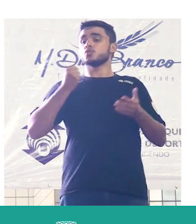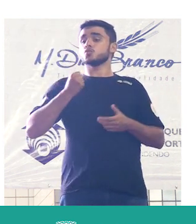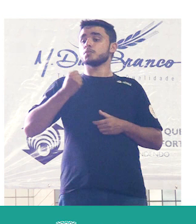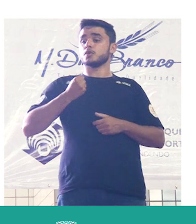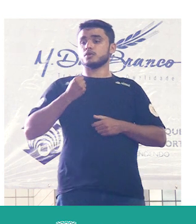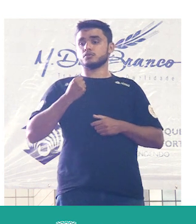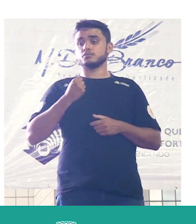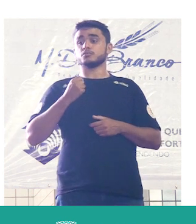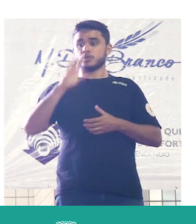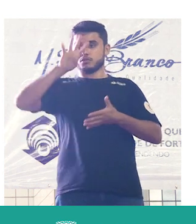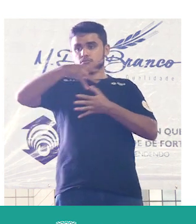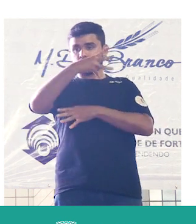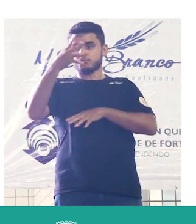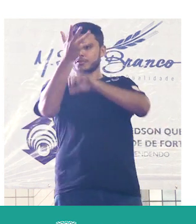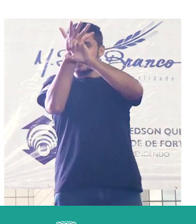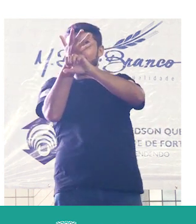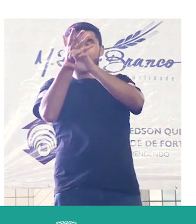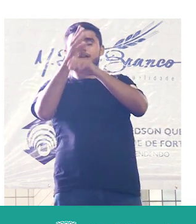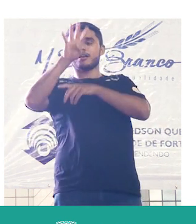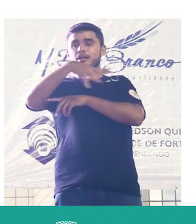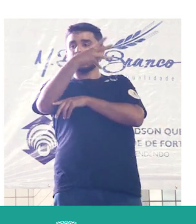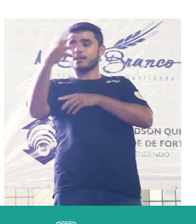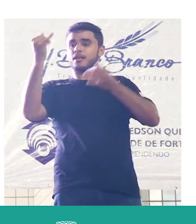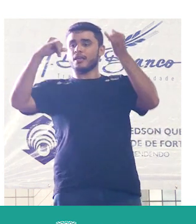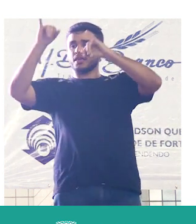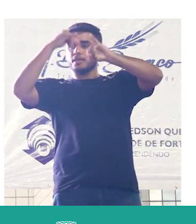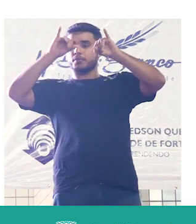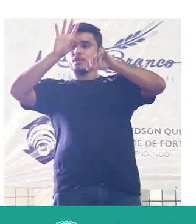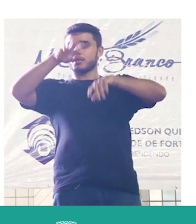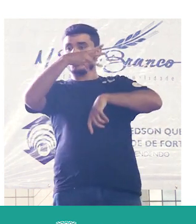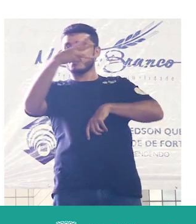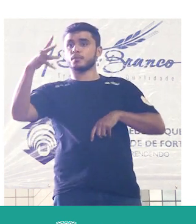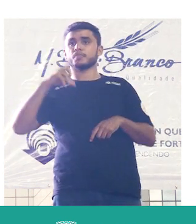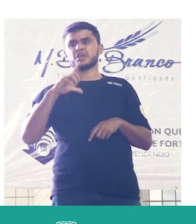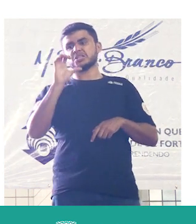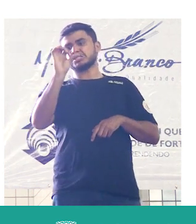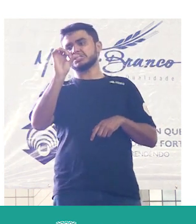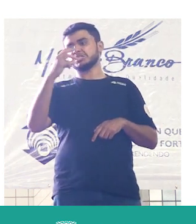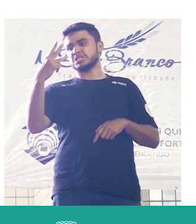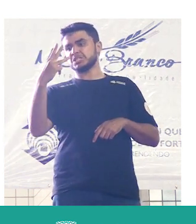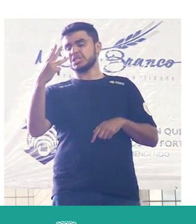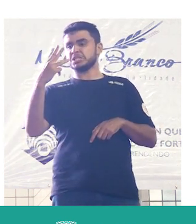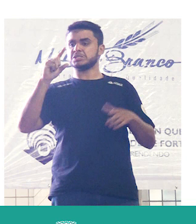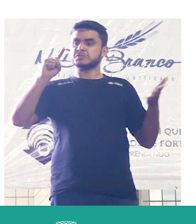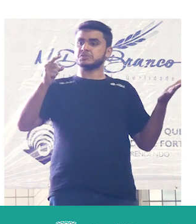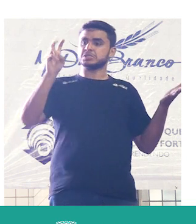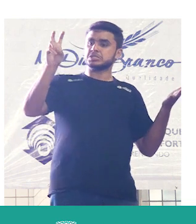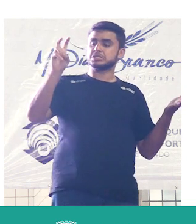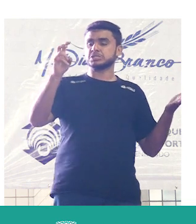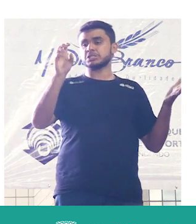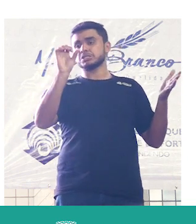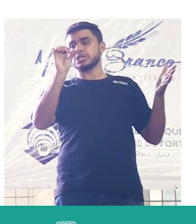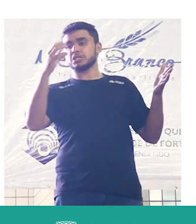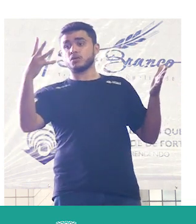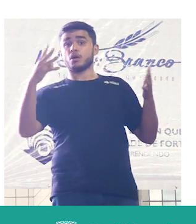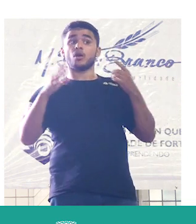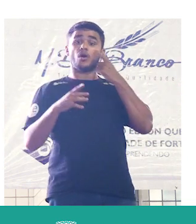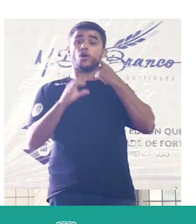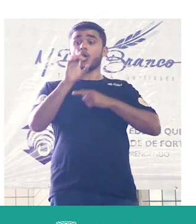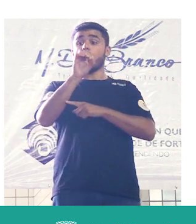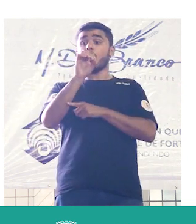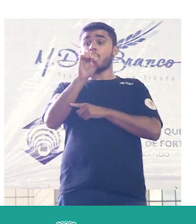atômica 63,5. Às vezes, ele coloca 64. E o oxigênio tem massa atômica